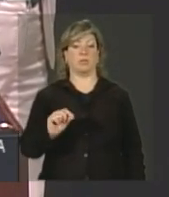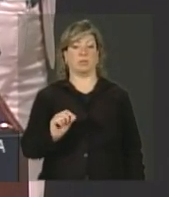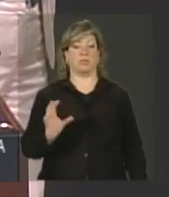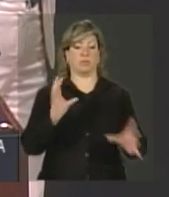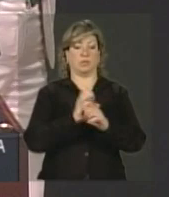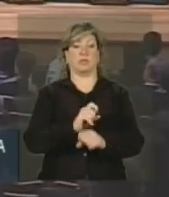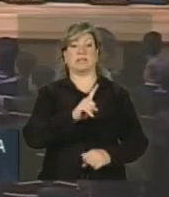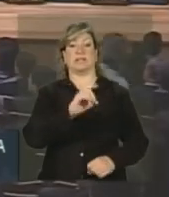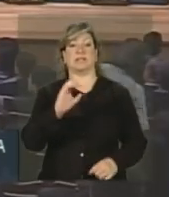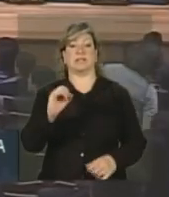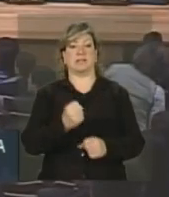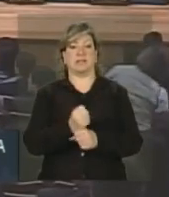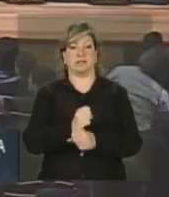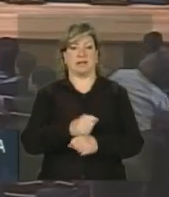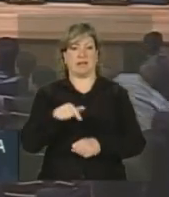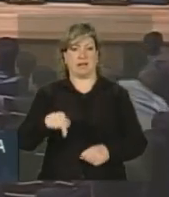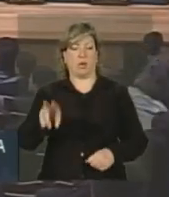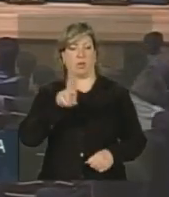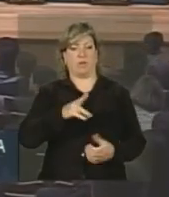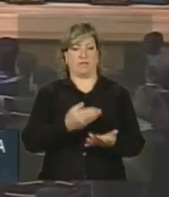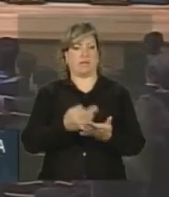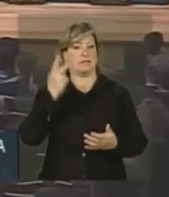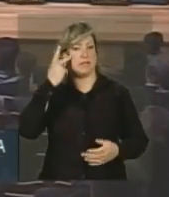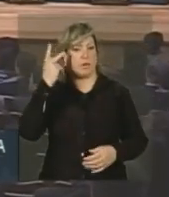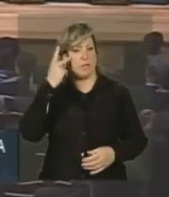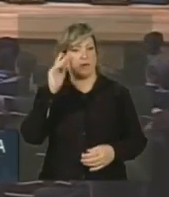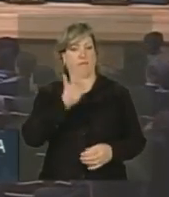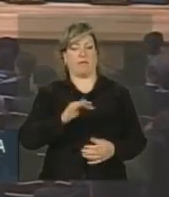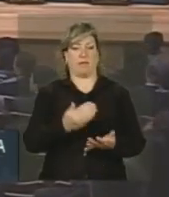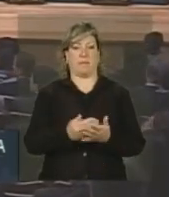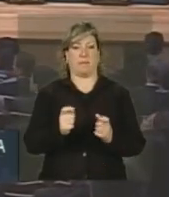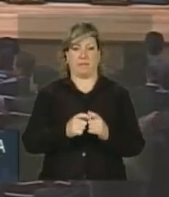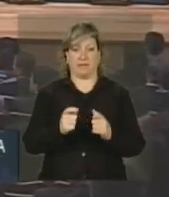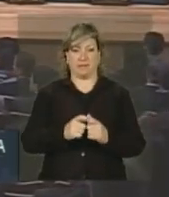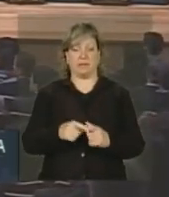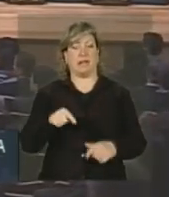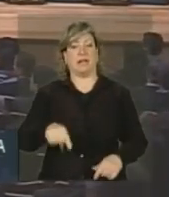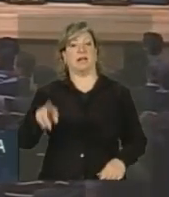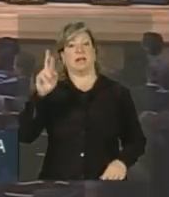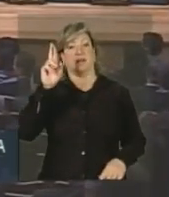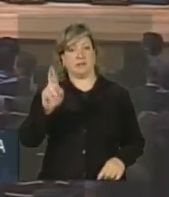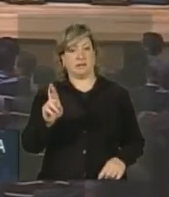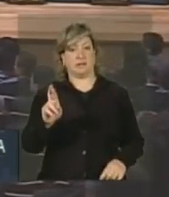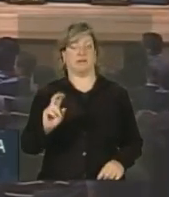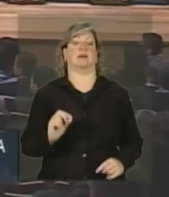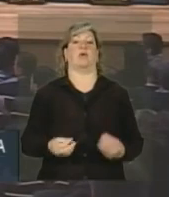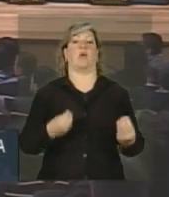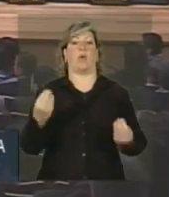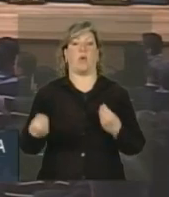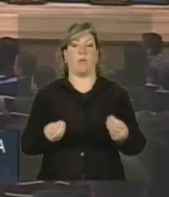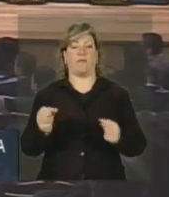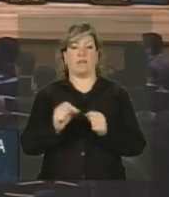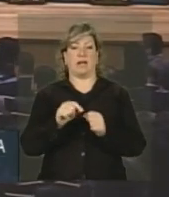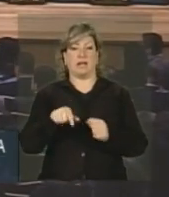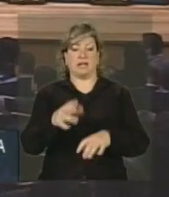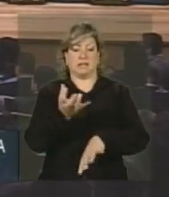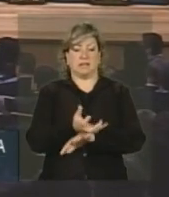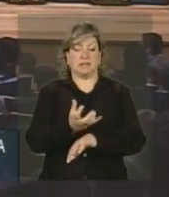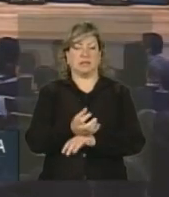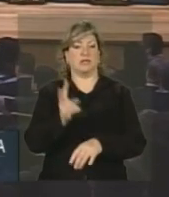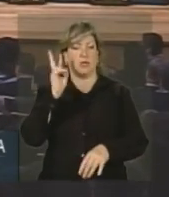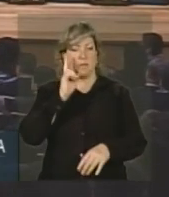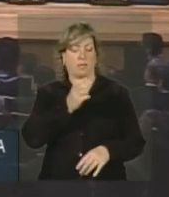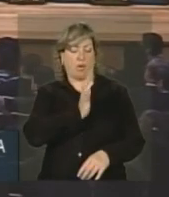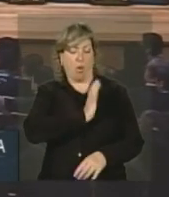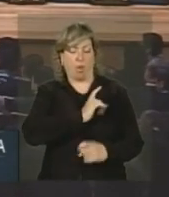centenário da Faculdade de Medicina da Universidade de São Paulo, a responsabilidade de conduzir a disciplina de cardiologia